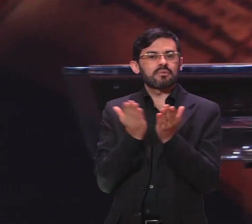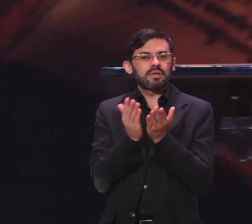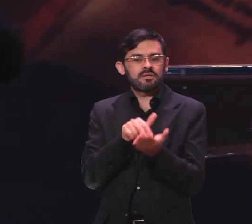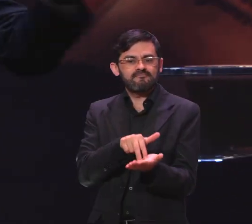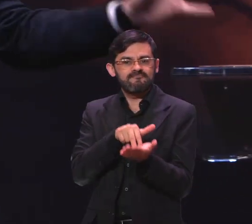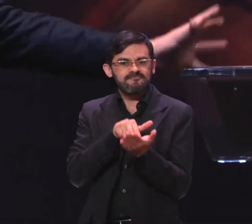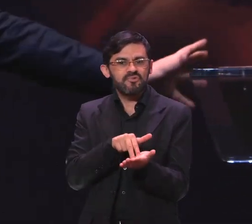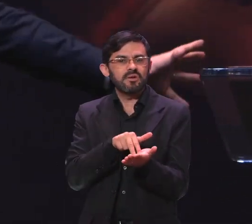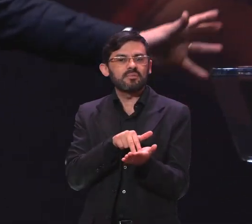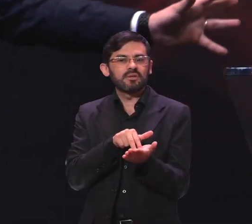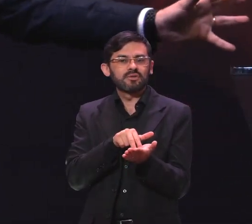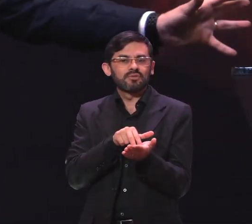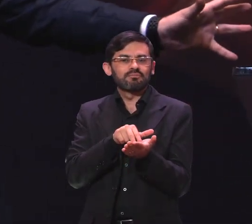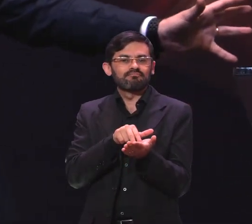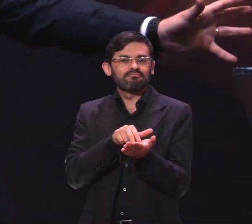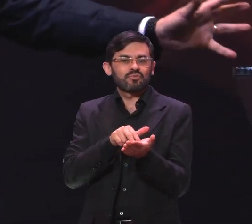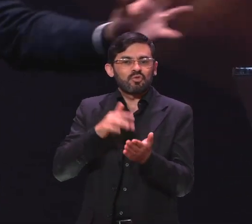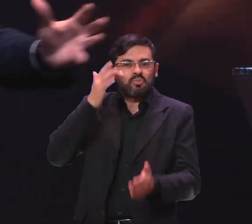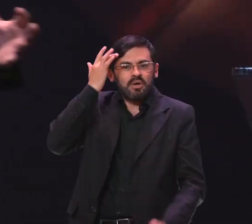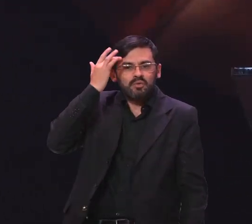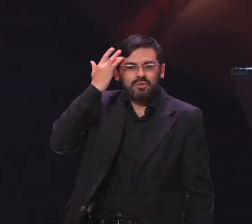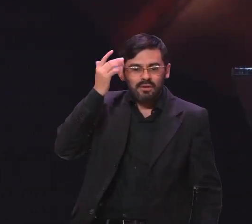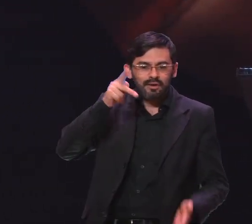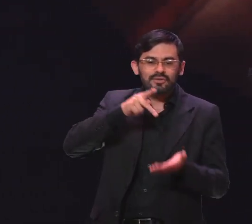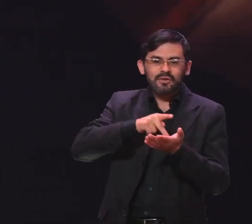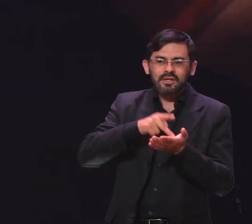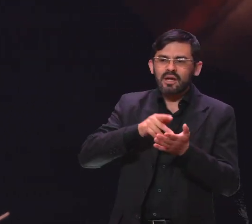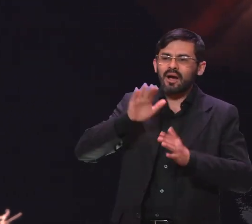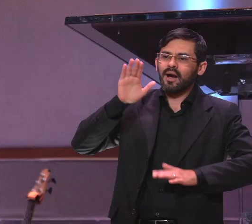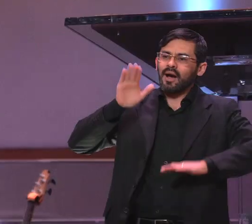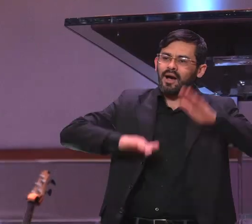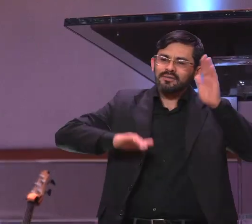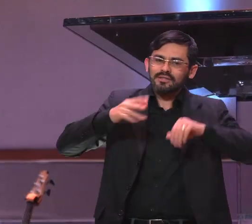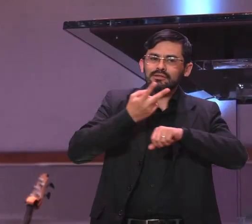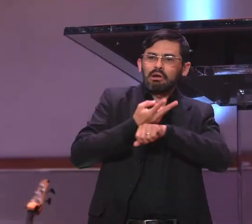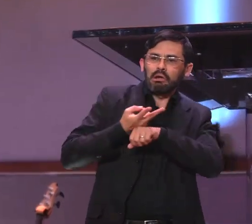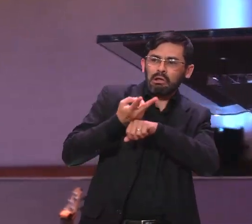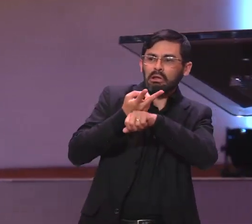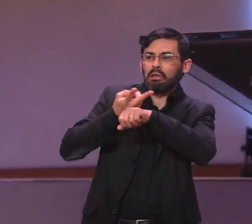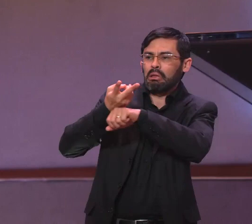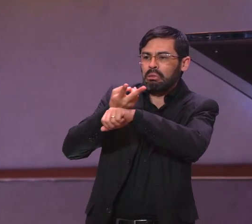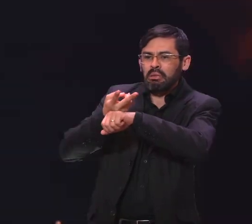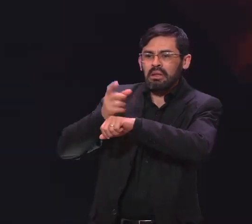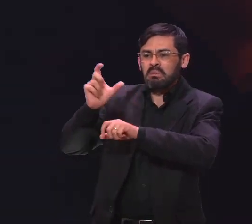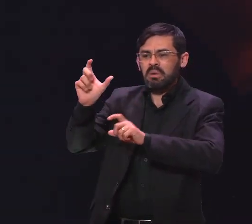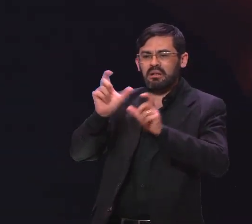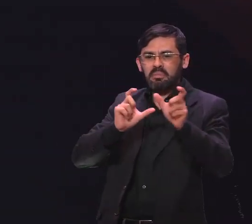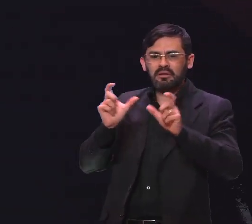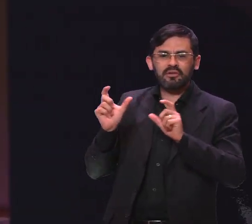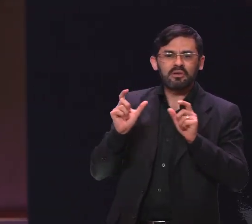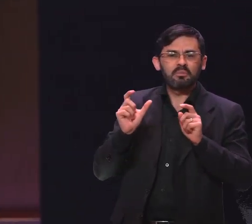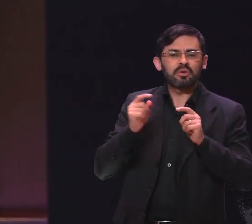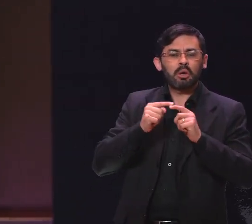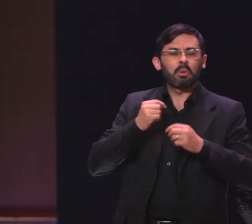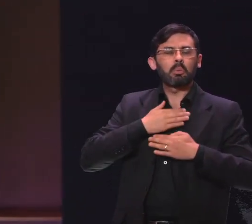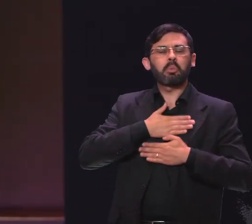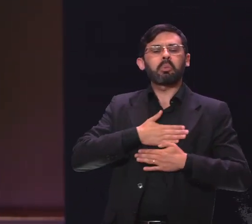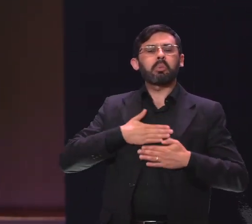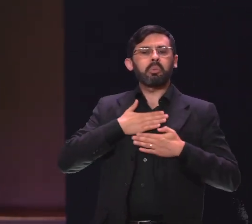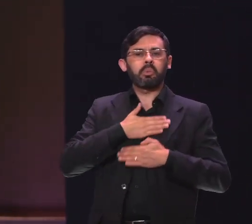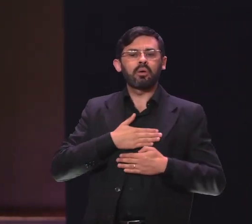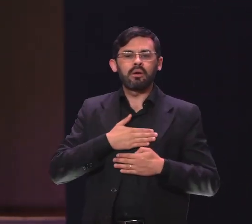fé e não dependente. Às vezes corremos atrás de profecias e de pessoas simplesmente porque